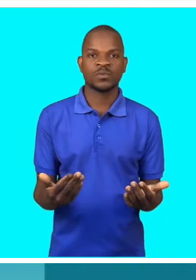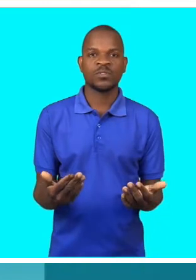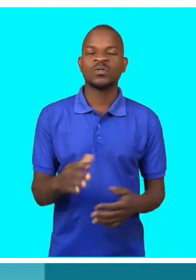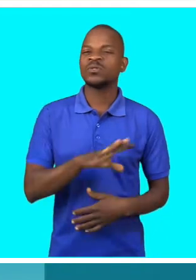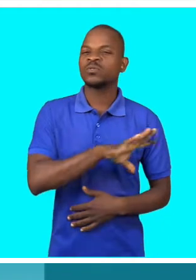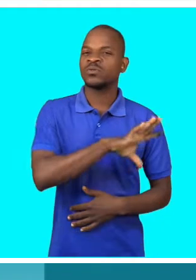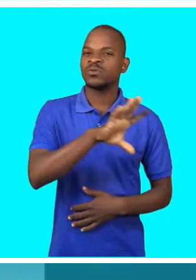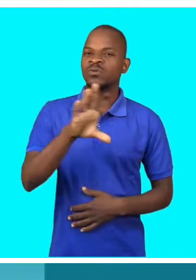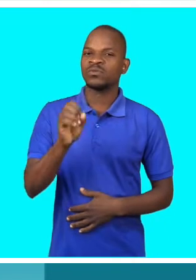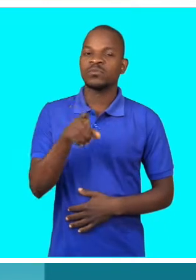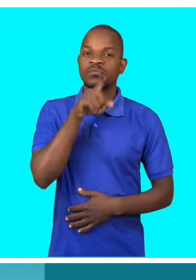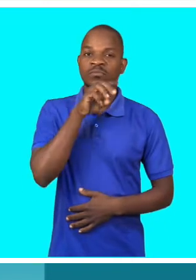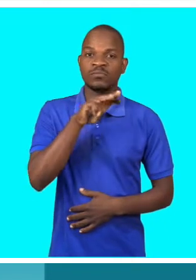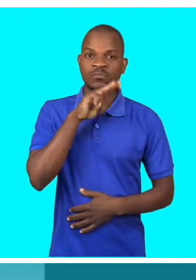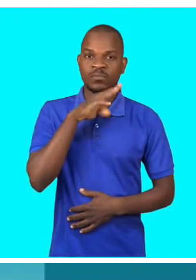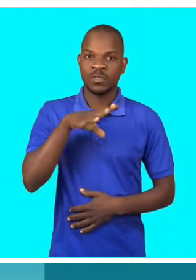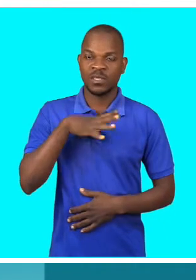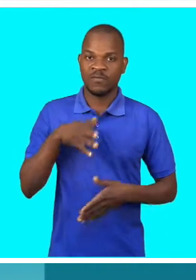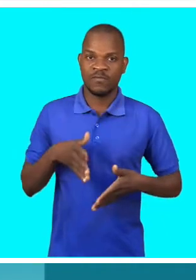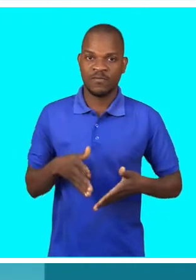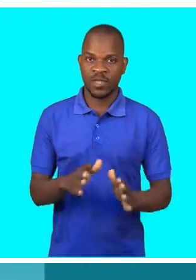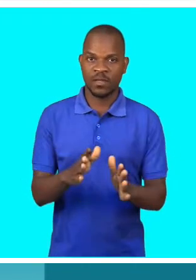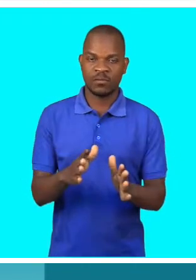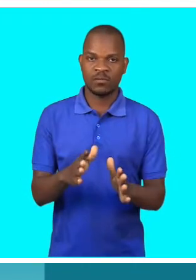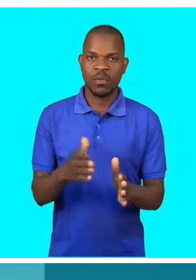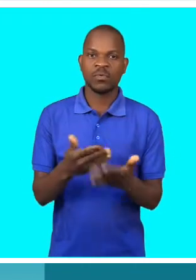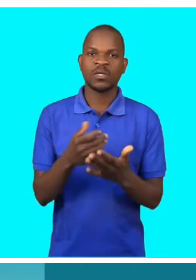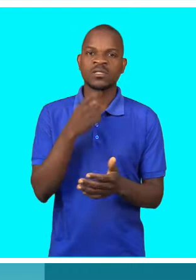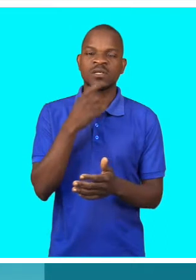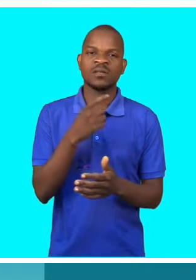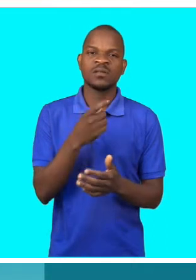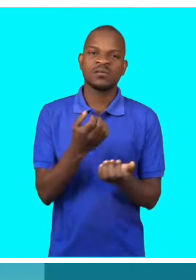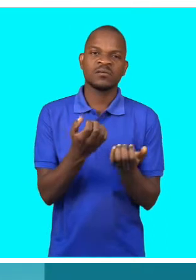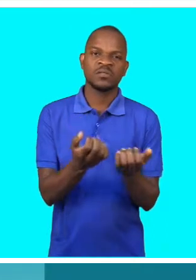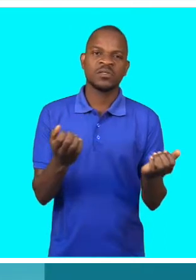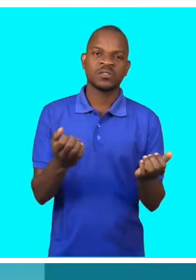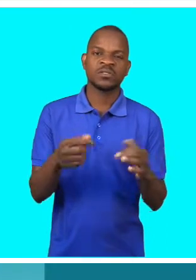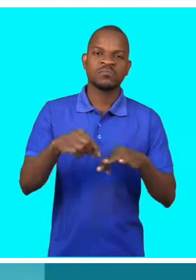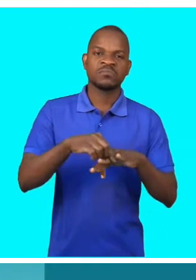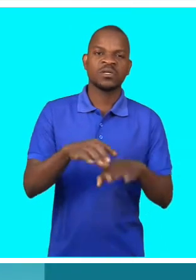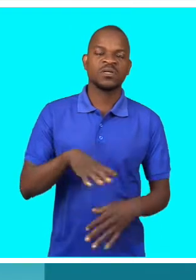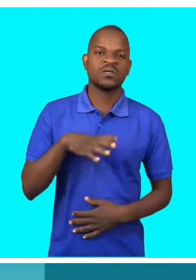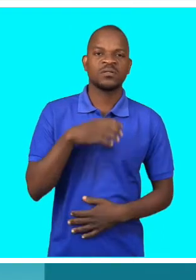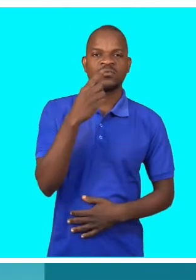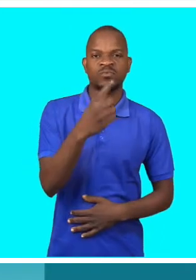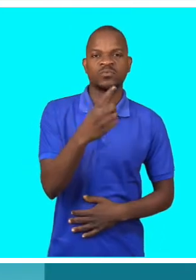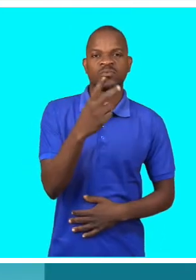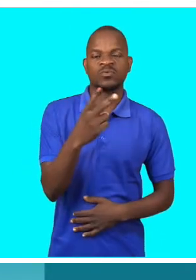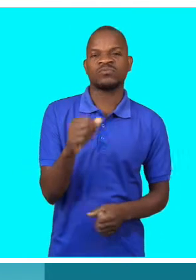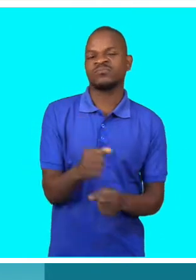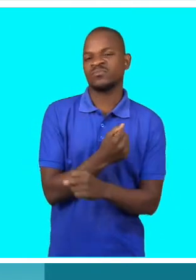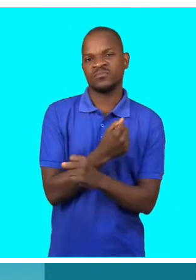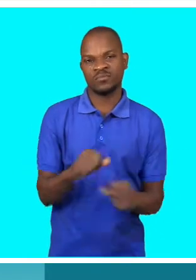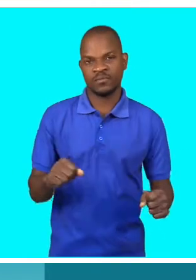que a criança que seja casada com seus 12 anos. Então, a vontade não é essa. A vontade de um pai é da criança crescer e